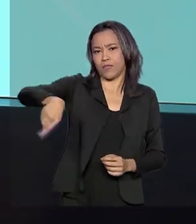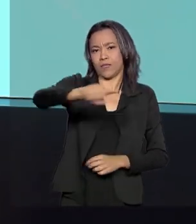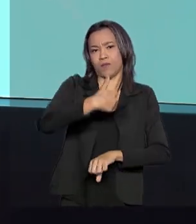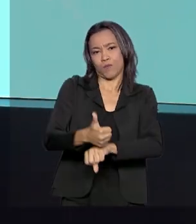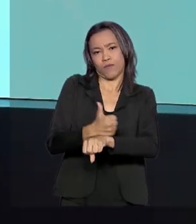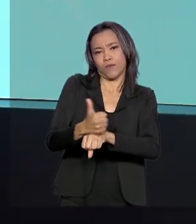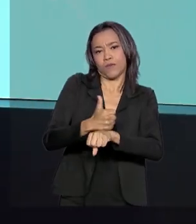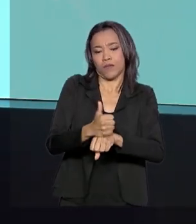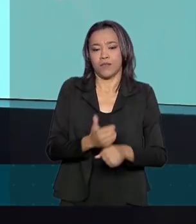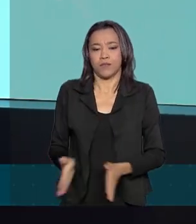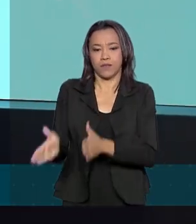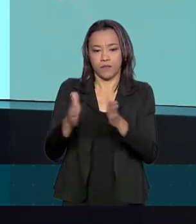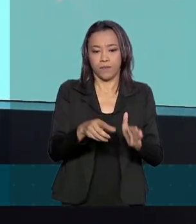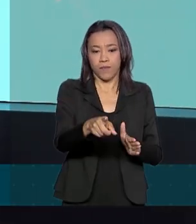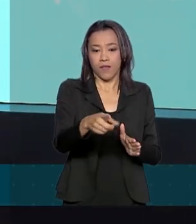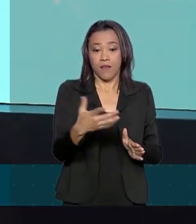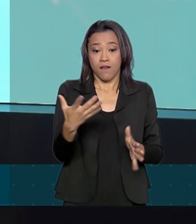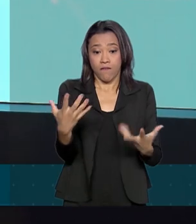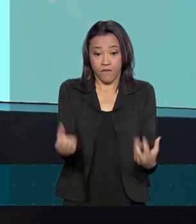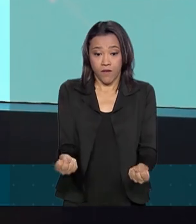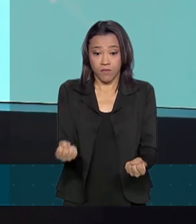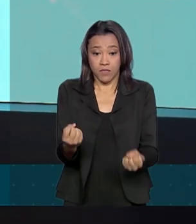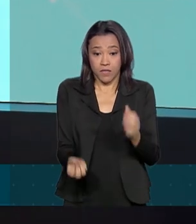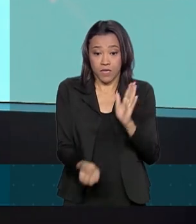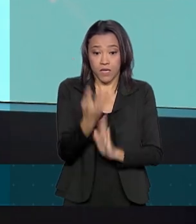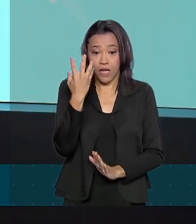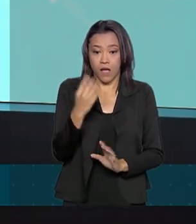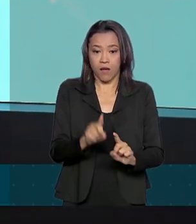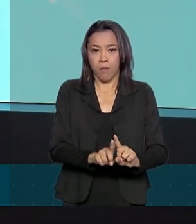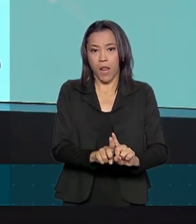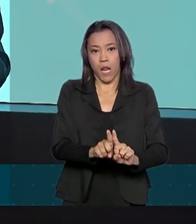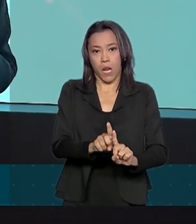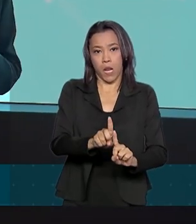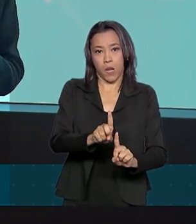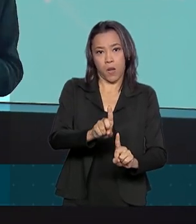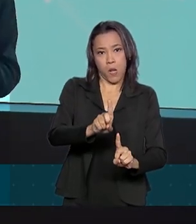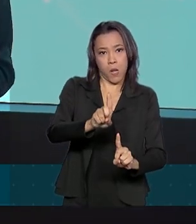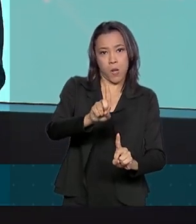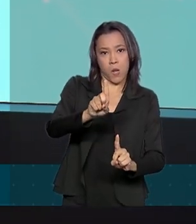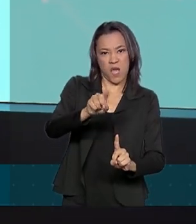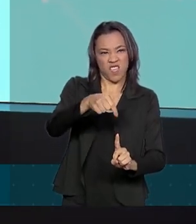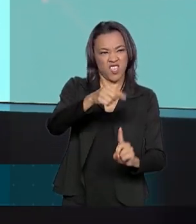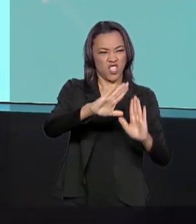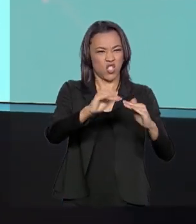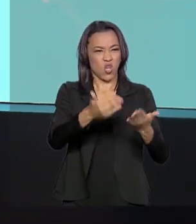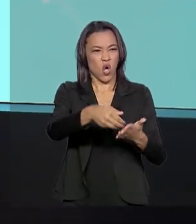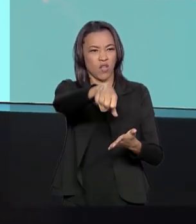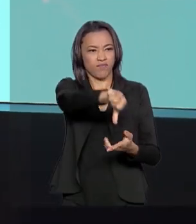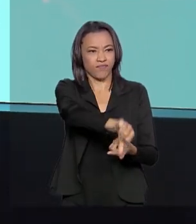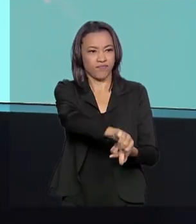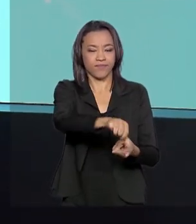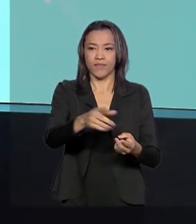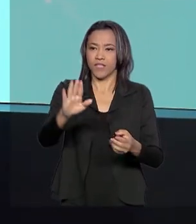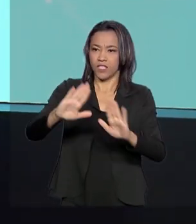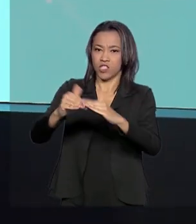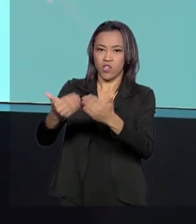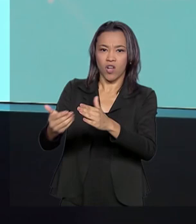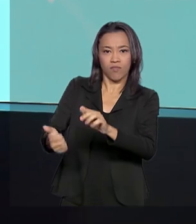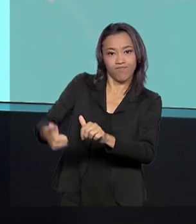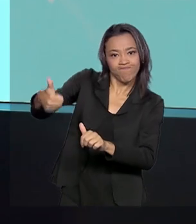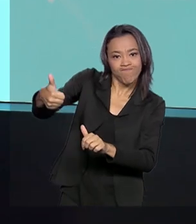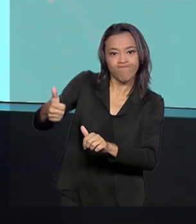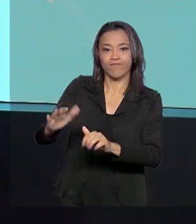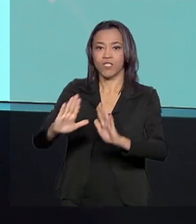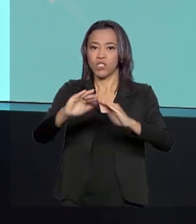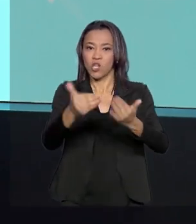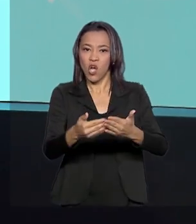Nós não vamos criar aqui um ranking para dizer que tais escolas foram classificadas dessa ou daquela maneira. Primeiro, não